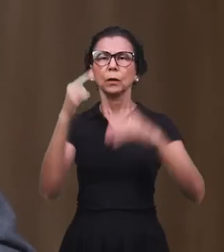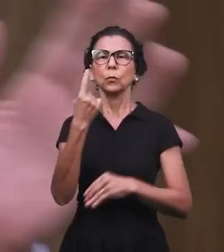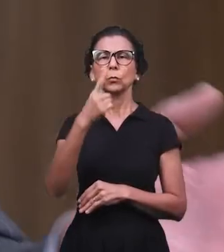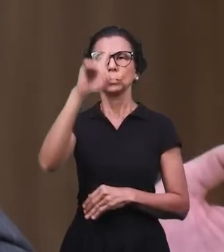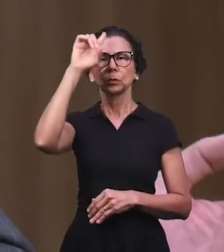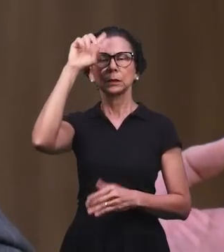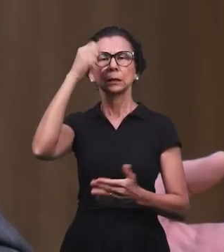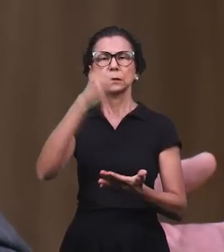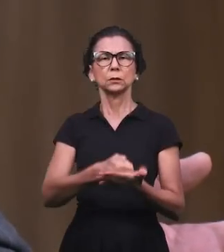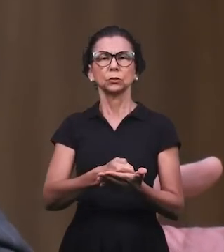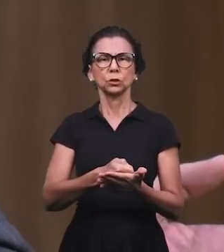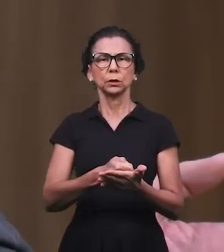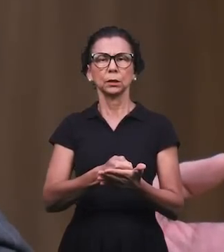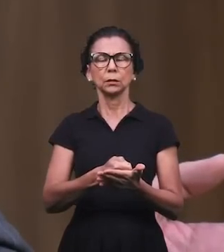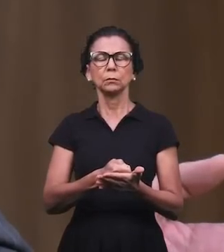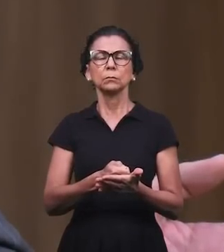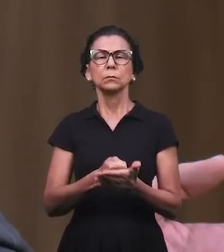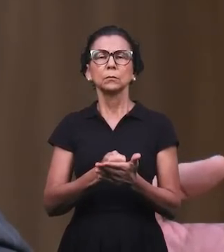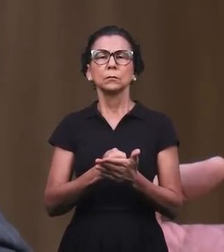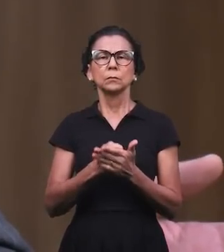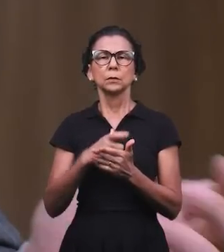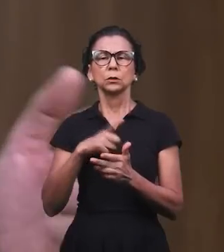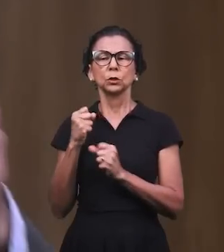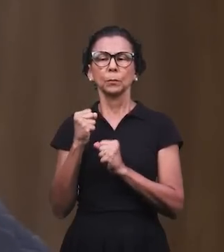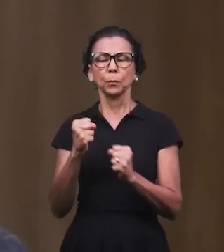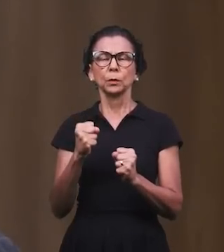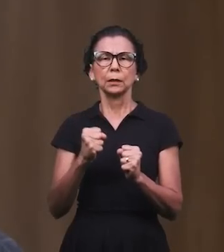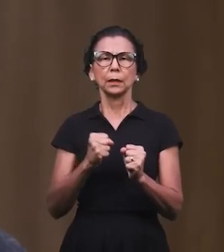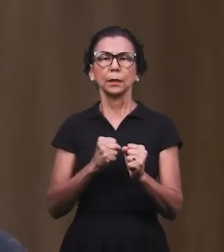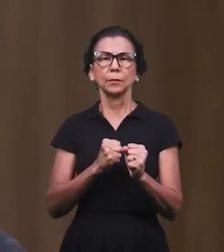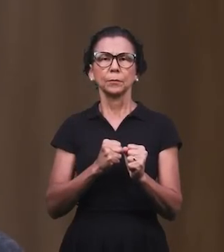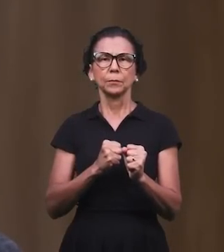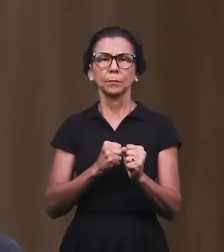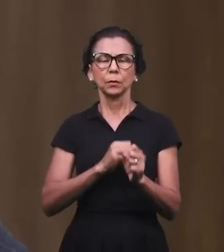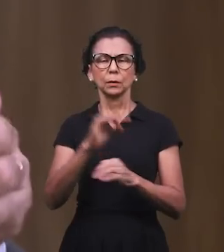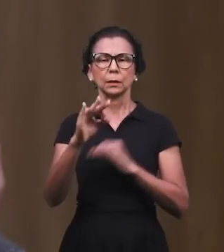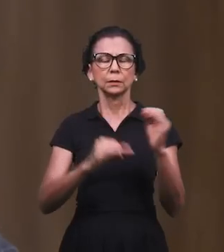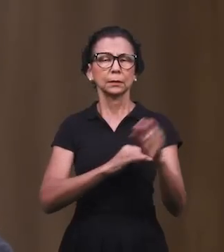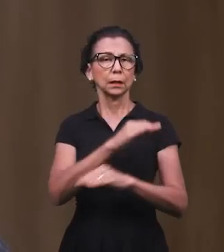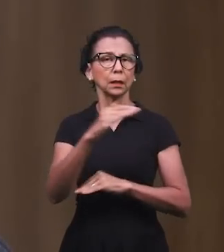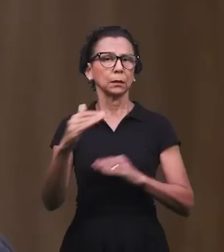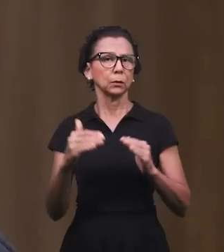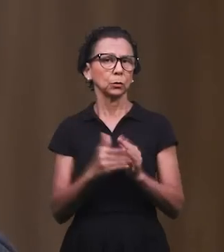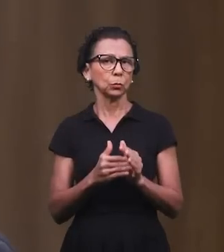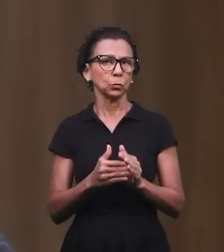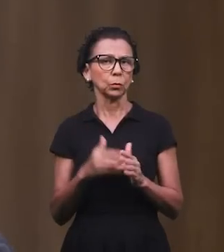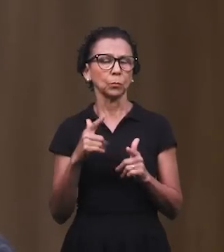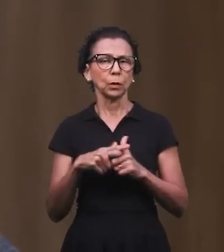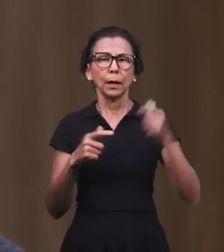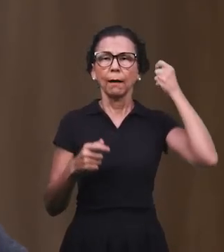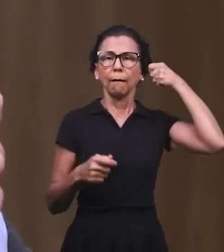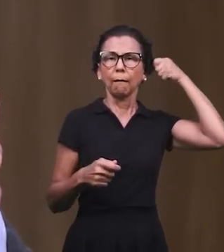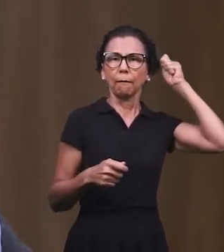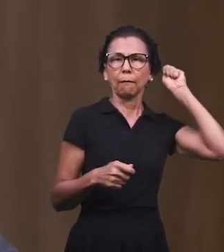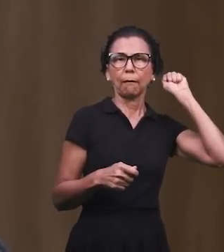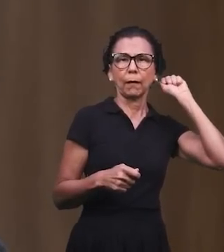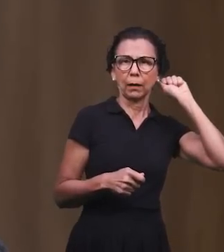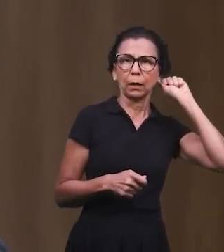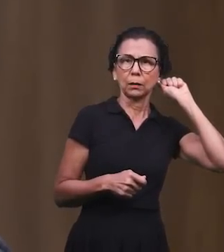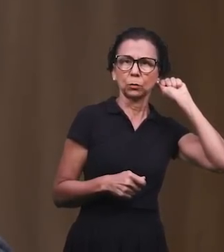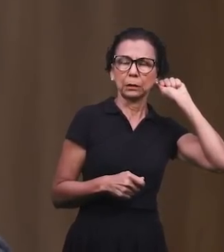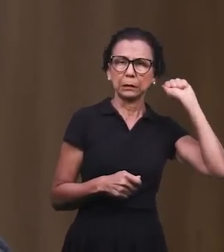haviam sons que estavam sendo emitidos. Adonias estava emitindo sons que